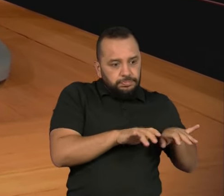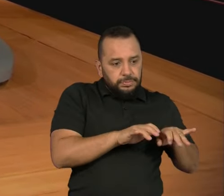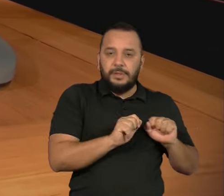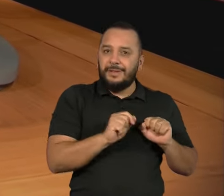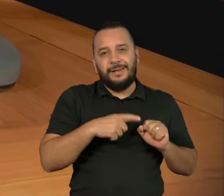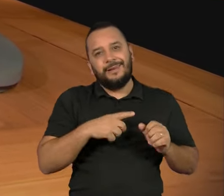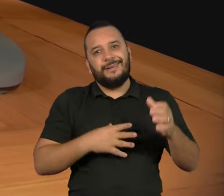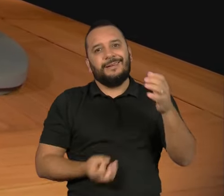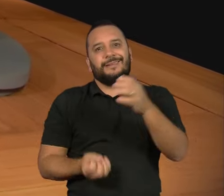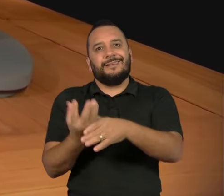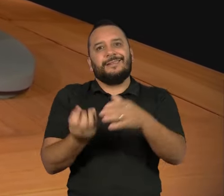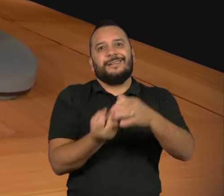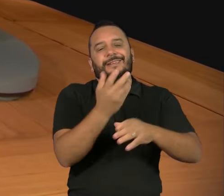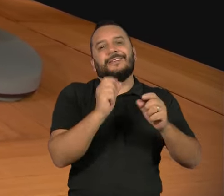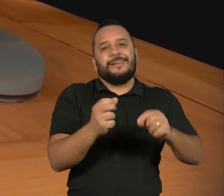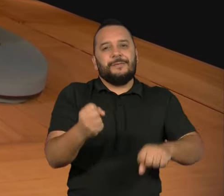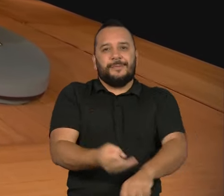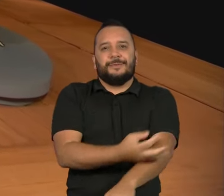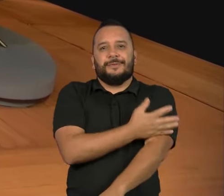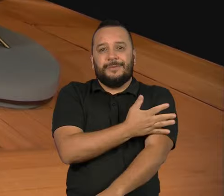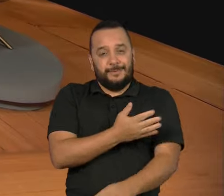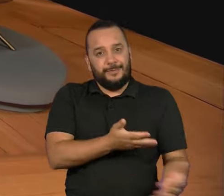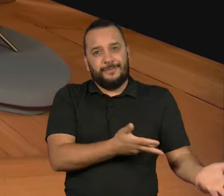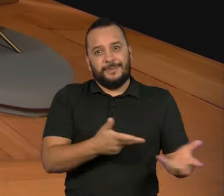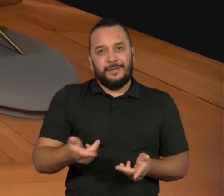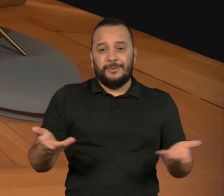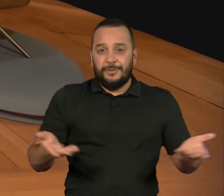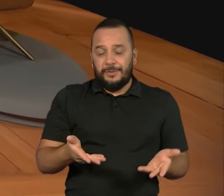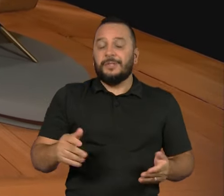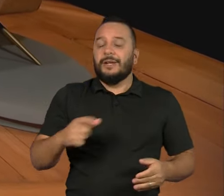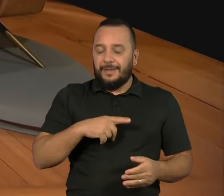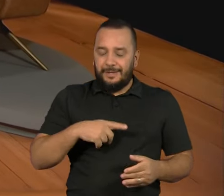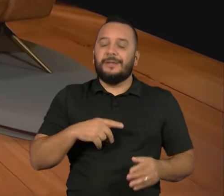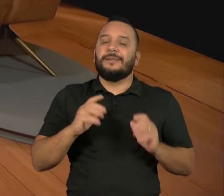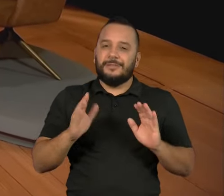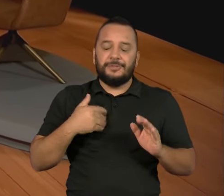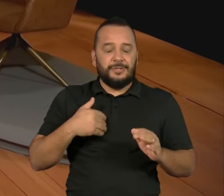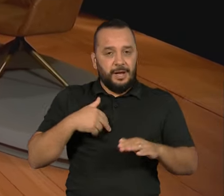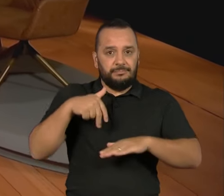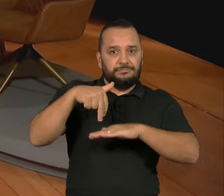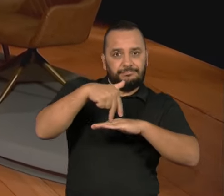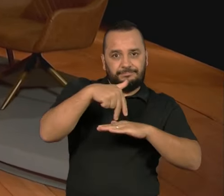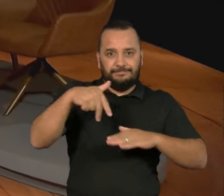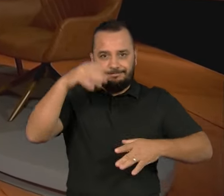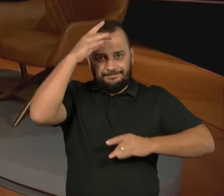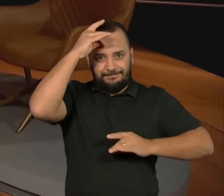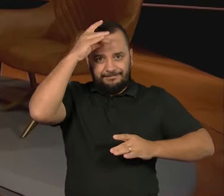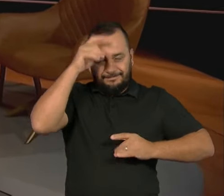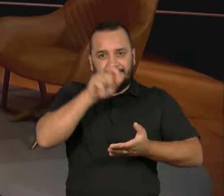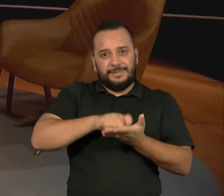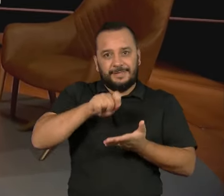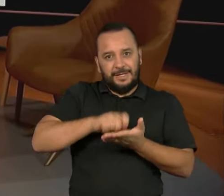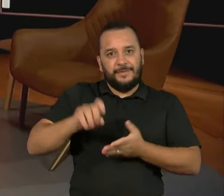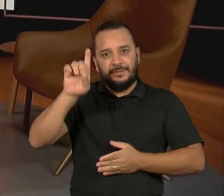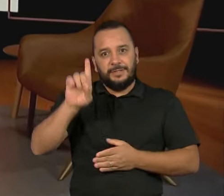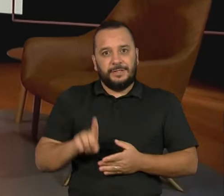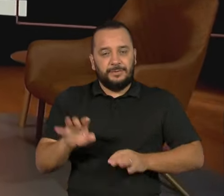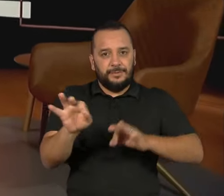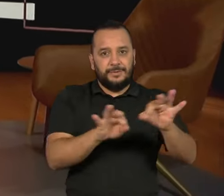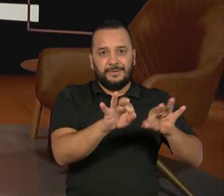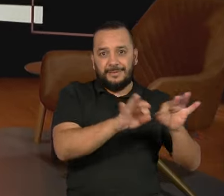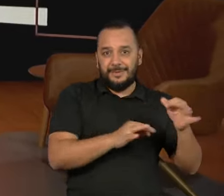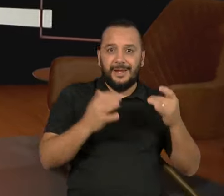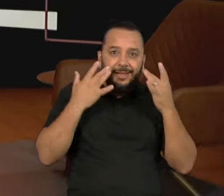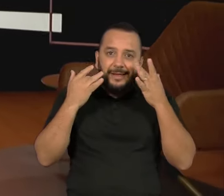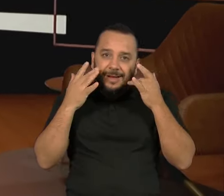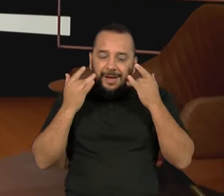cria emoções. Sim, porque ele atua, escreve, dirige, produz, tanto no teatro como no cinema ou